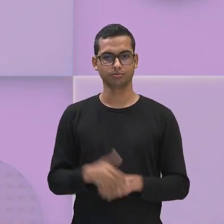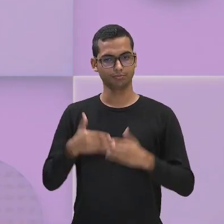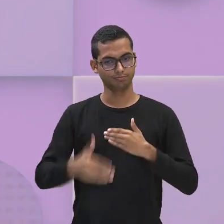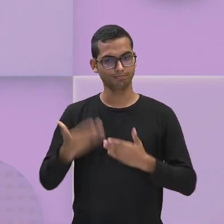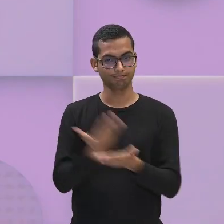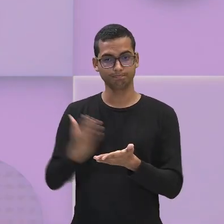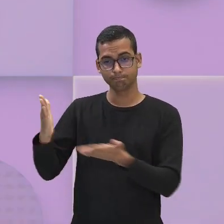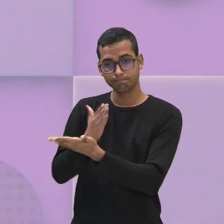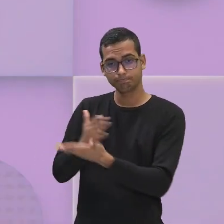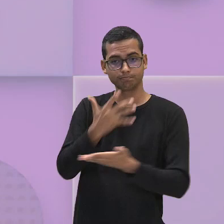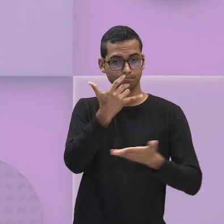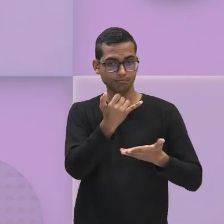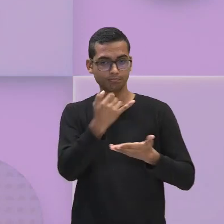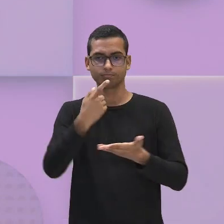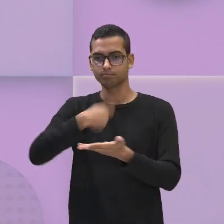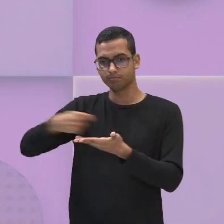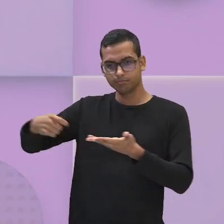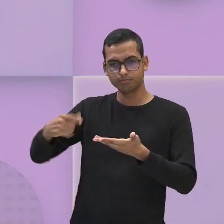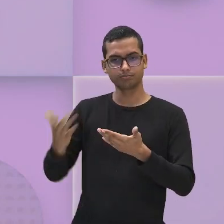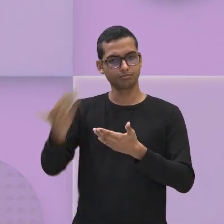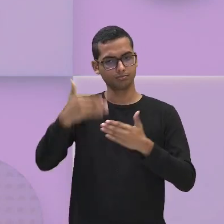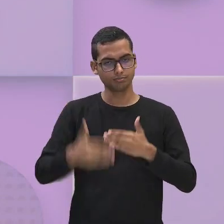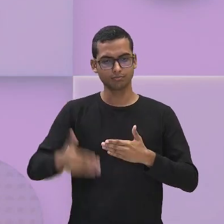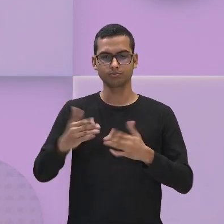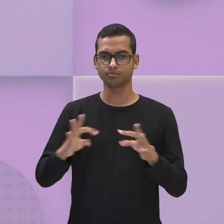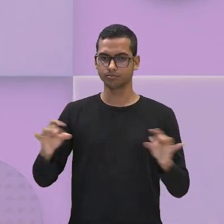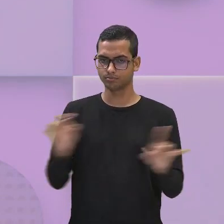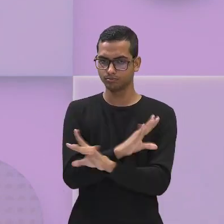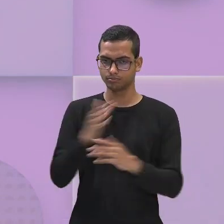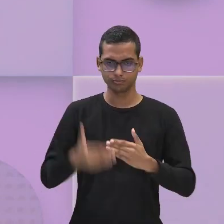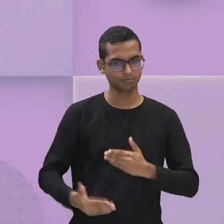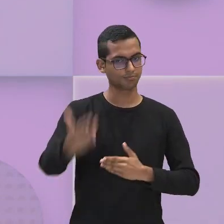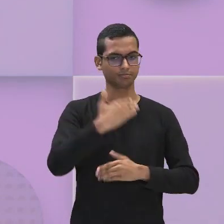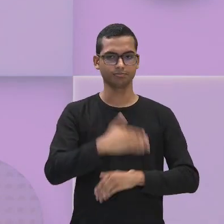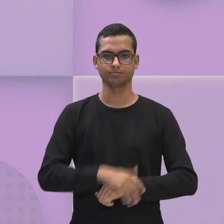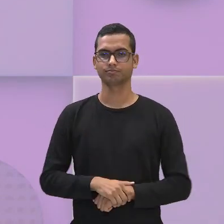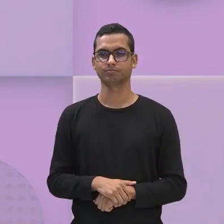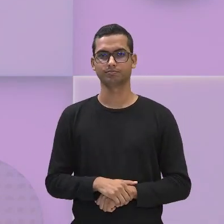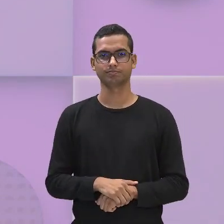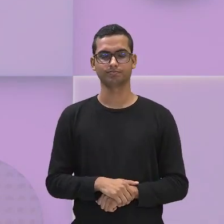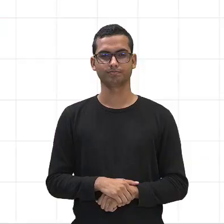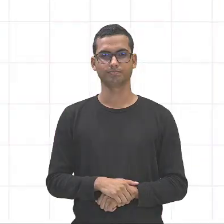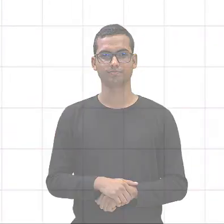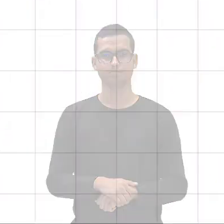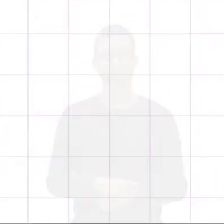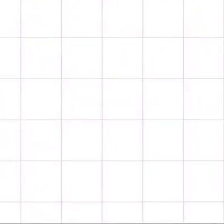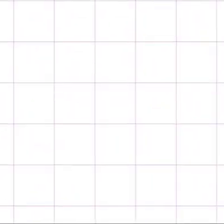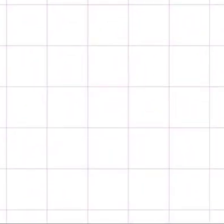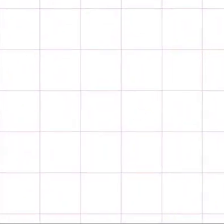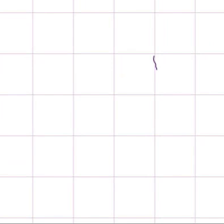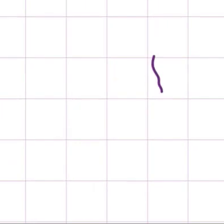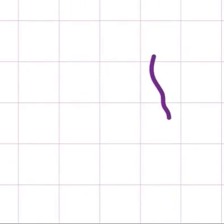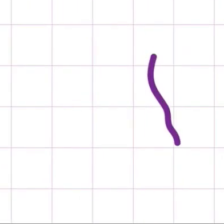pegue seu caderno, pegue sua caneta. Estamos todos prontos? Então vamos para a aula.